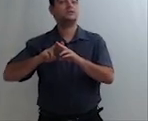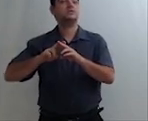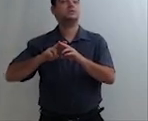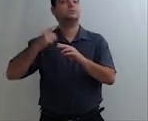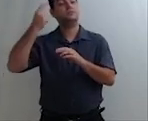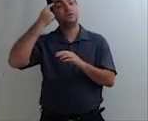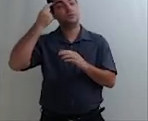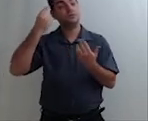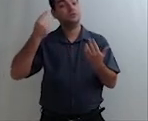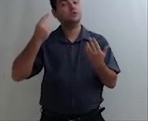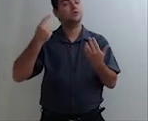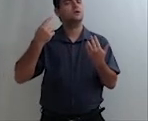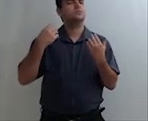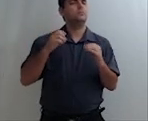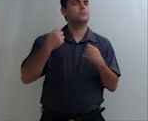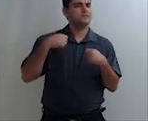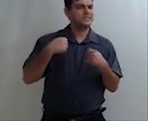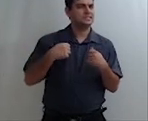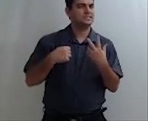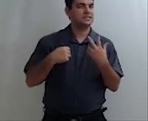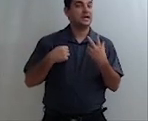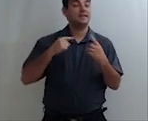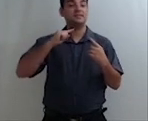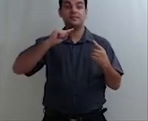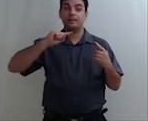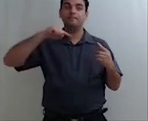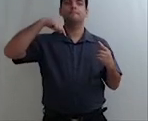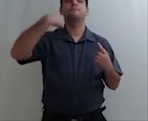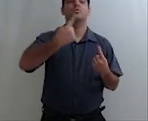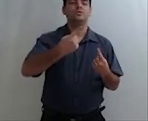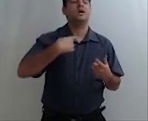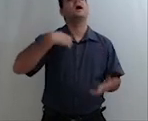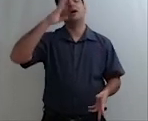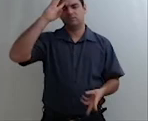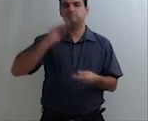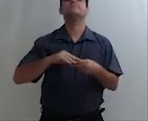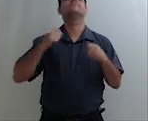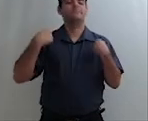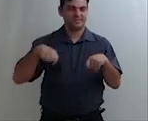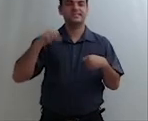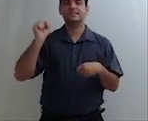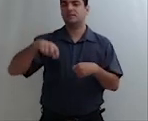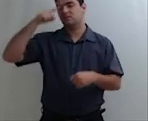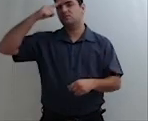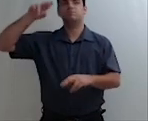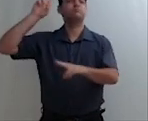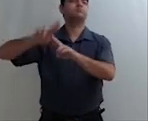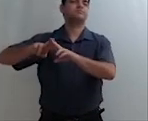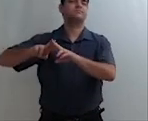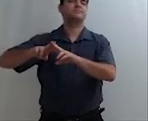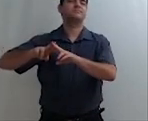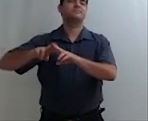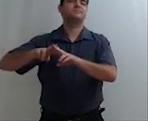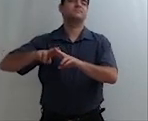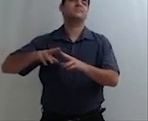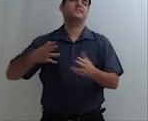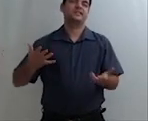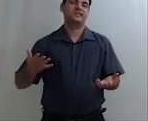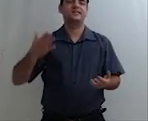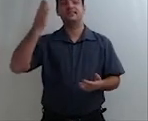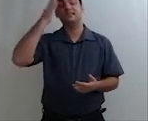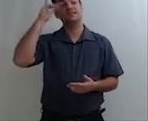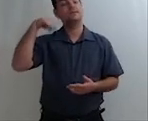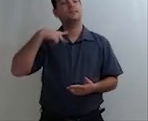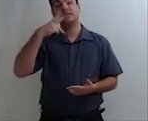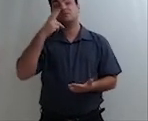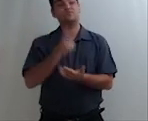decisão me parece que pode confirmar uma uma cautelar já existente se entende que persistem